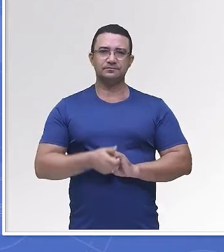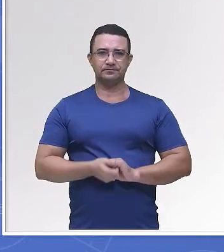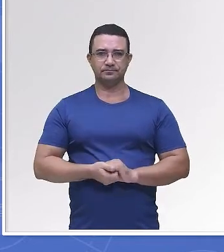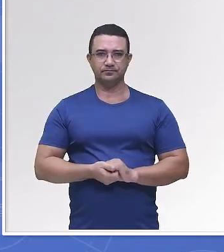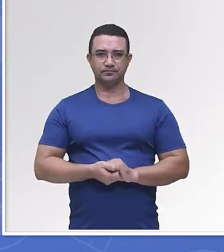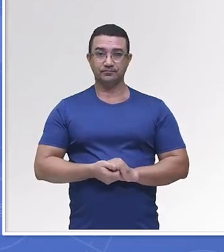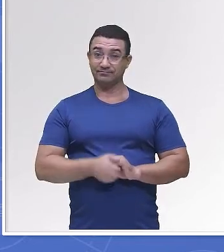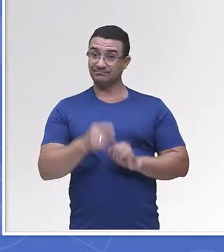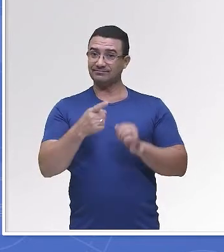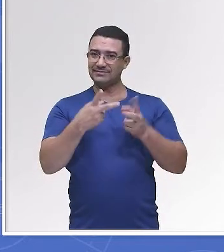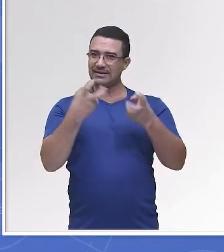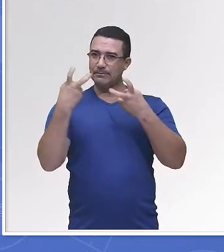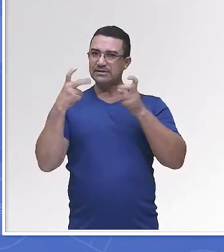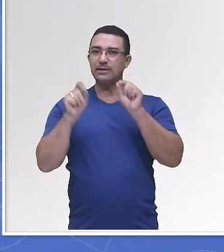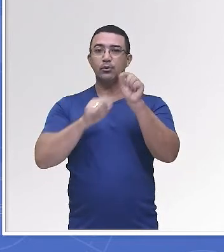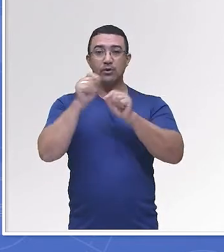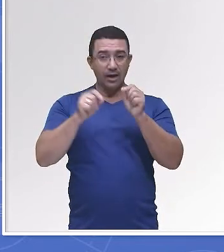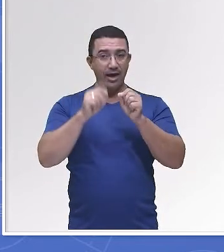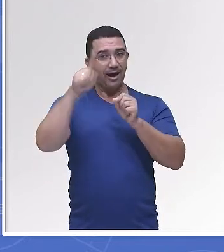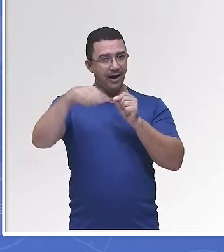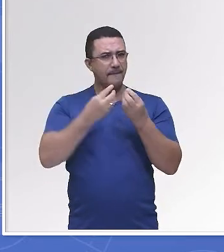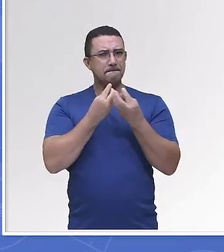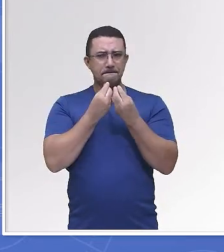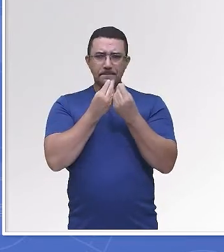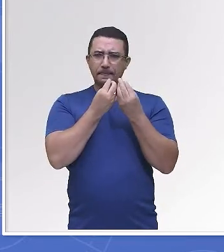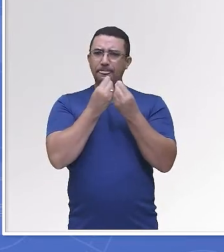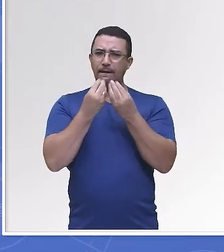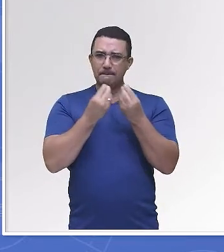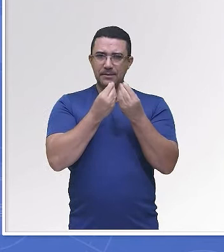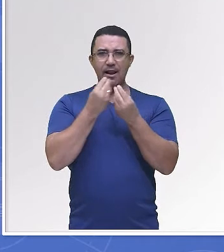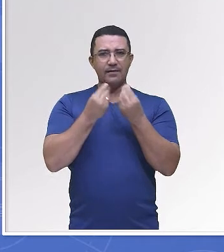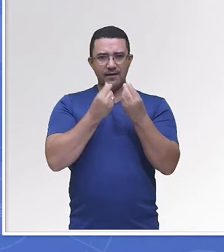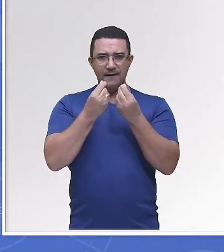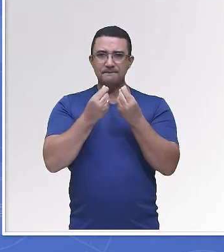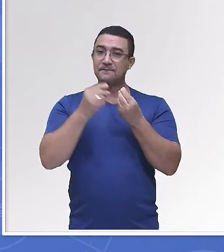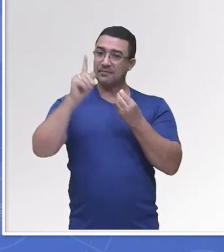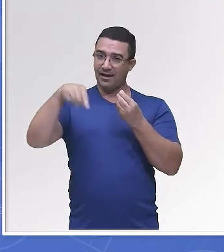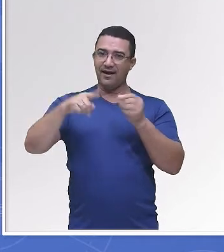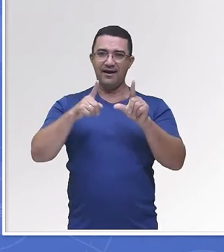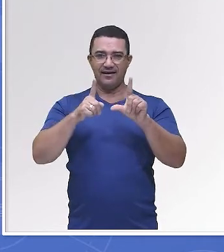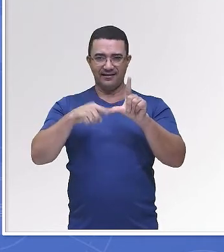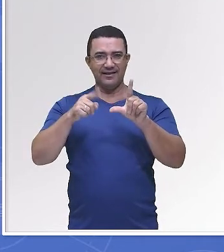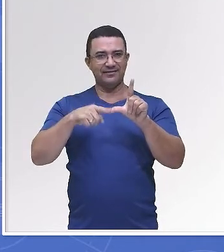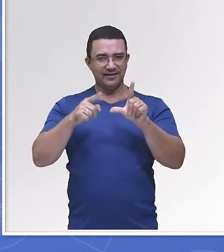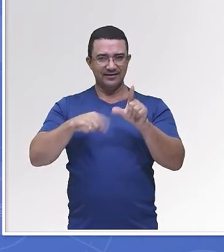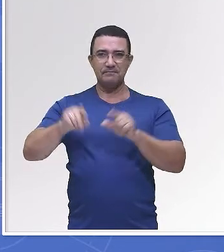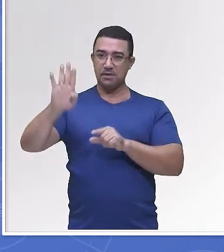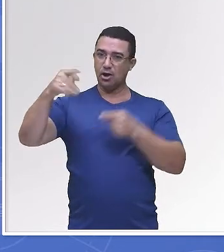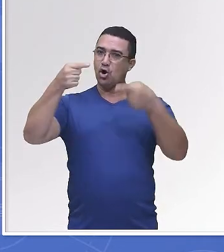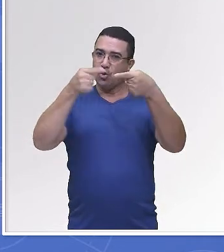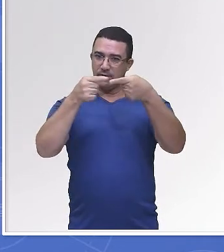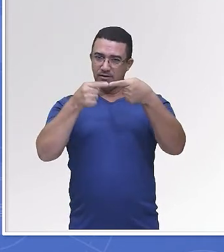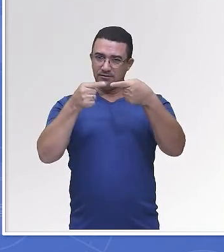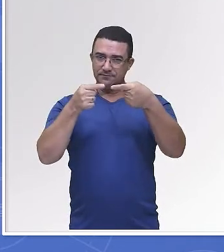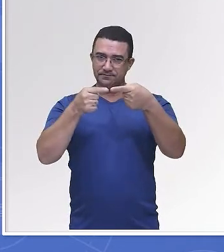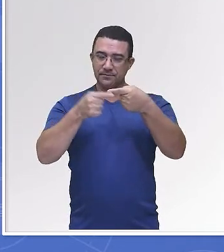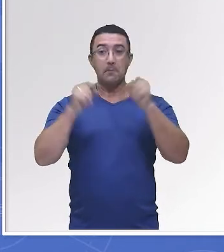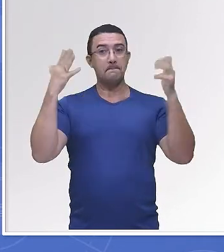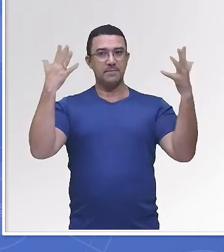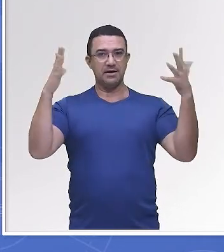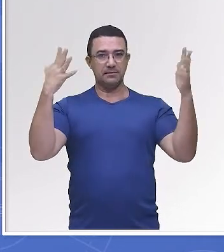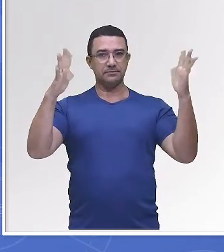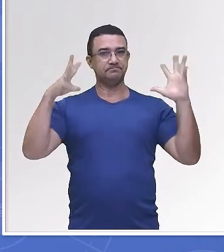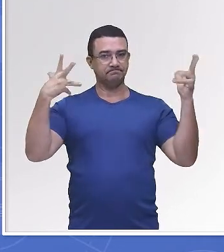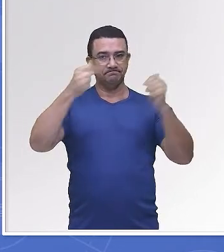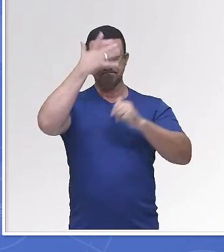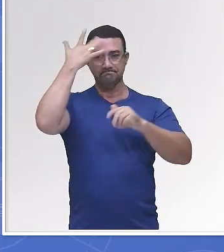o paladar percebendo. Então, de fato, a alternativa B, parabéns para quem participou conosco,